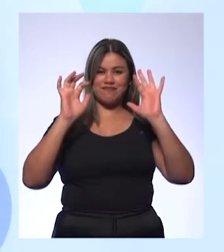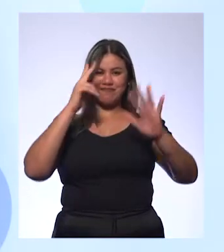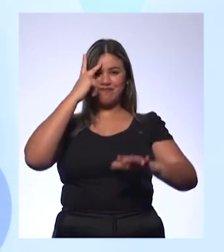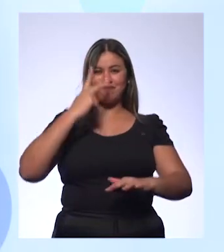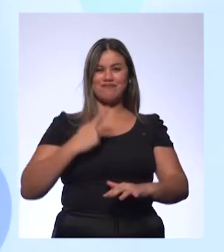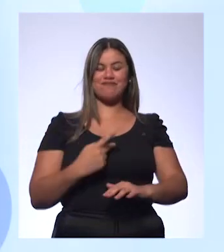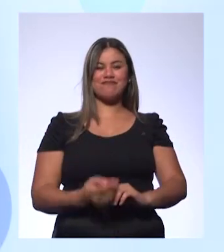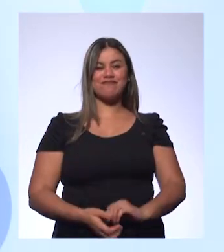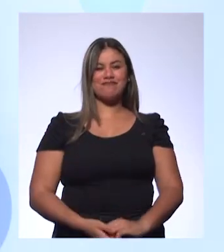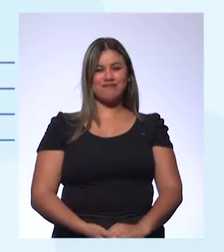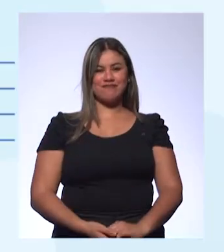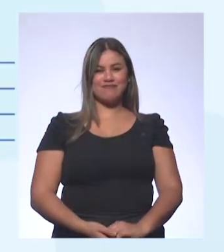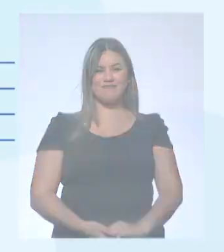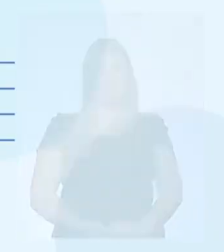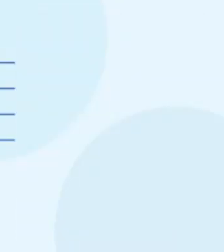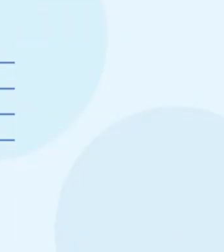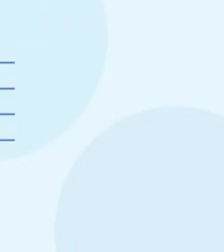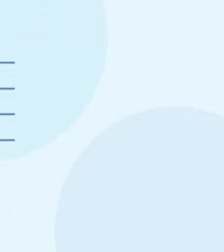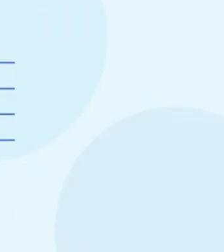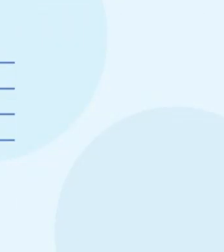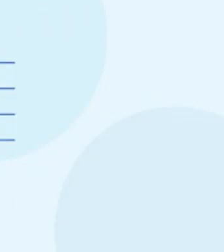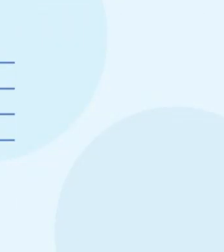autorreflexão.